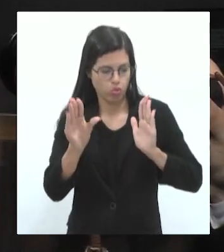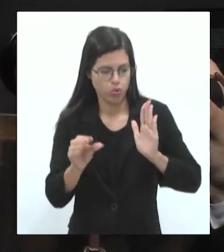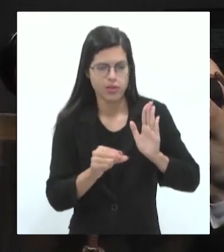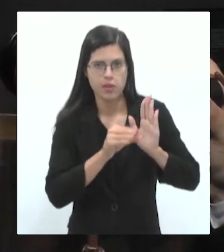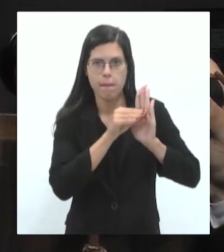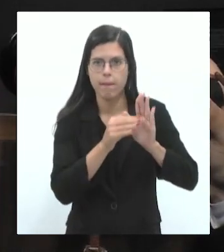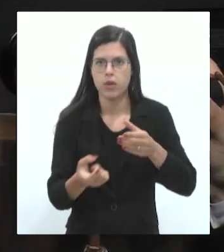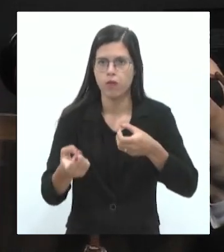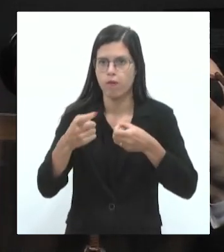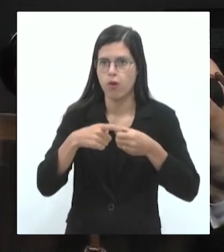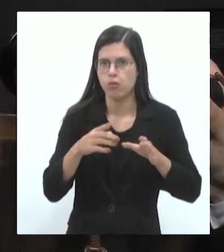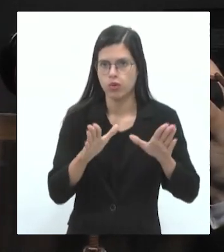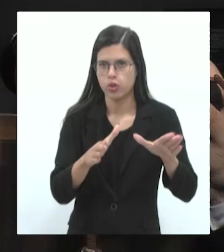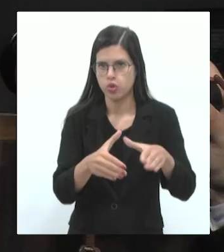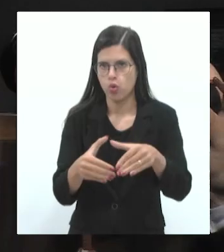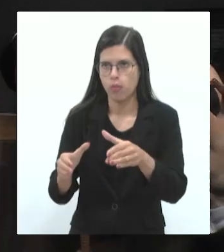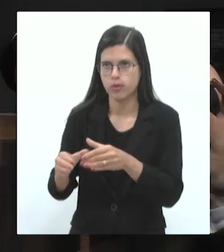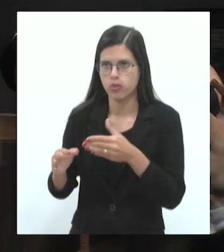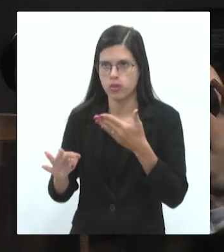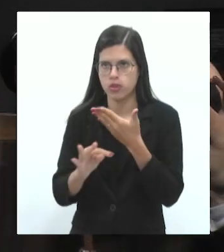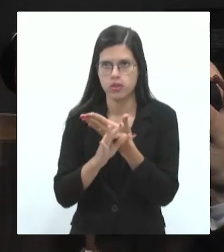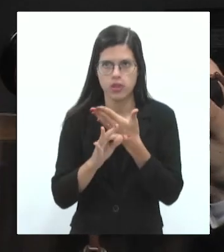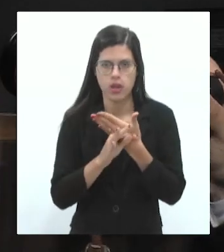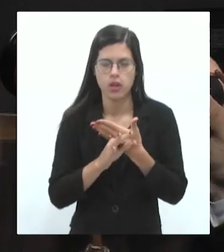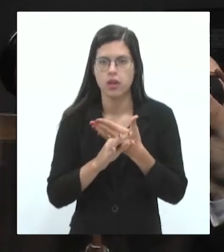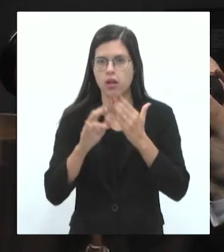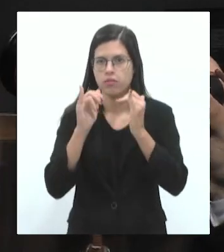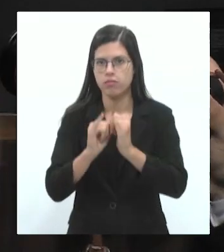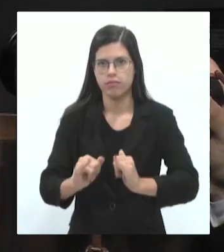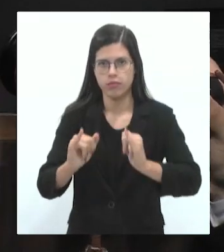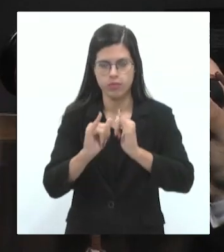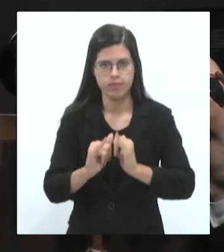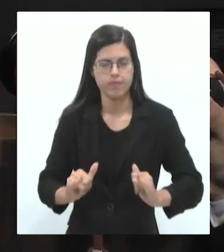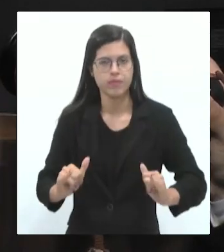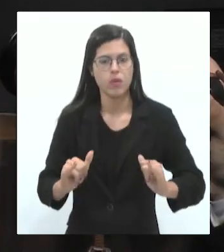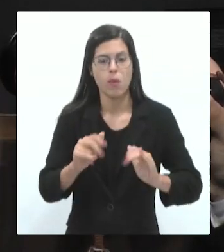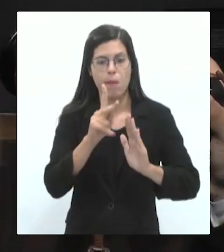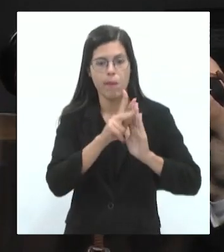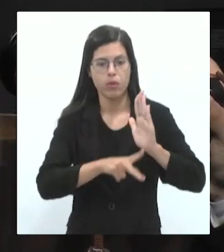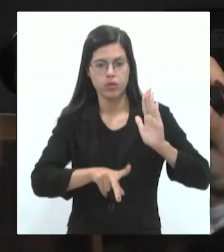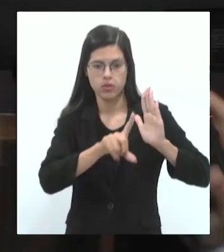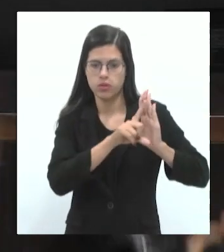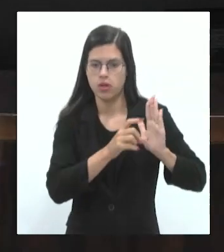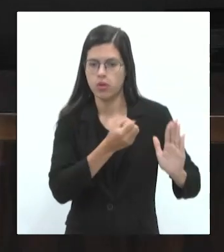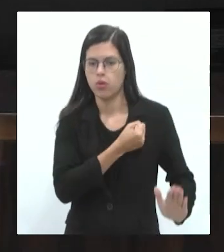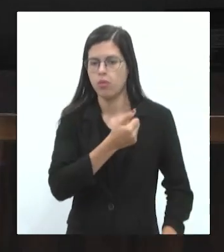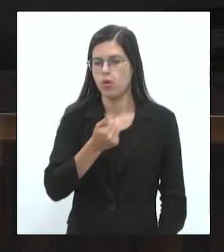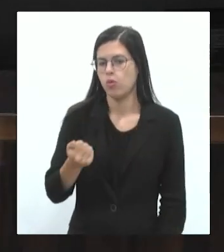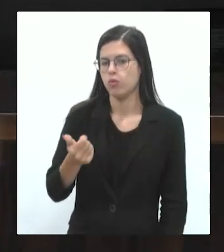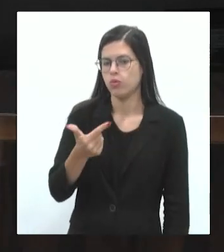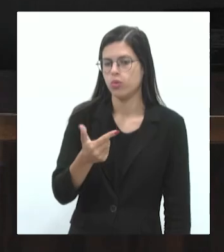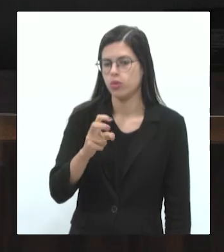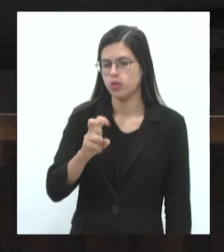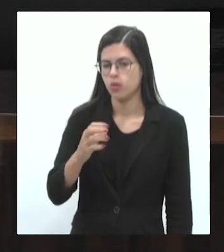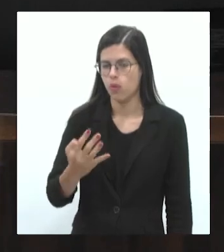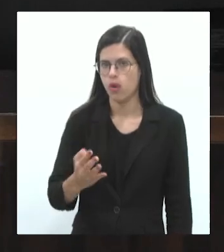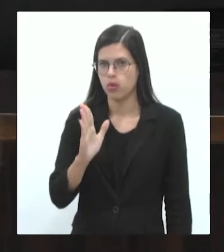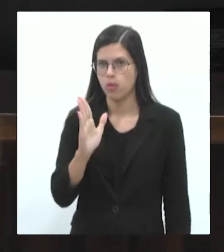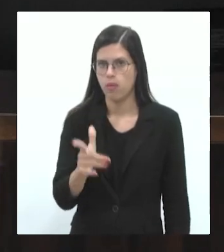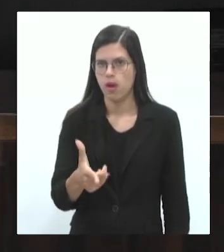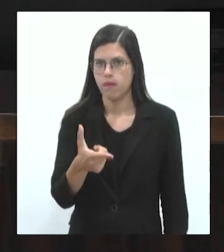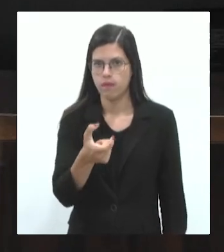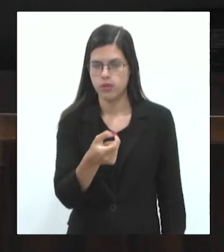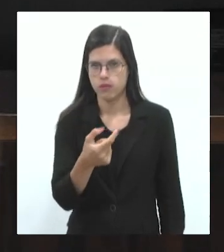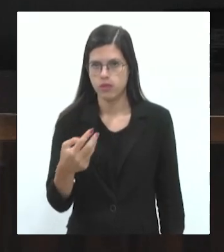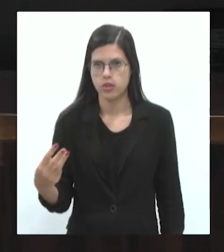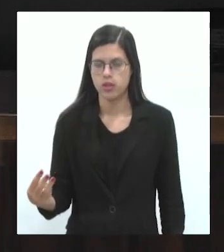emendas e retorna às comissões técnicas. Anuncio projeto de lei número 1254 de